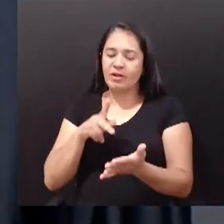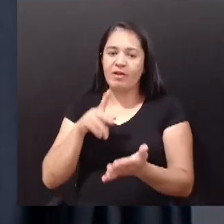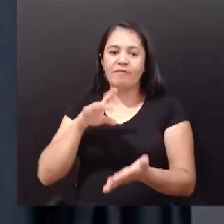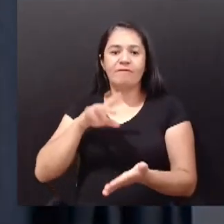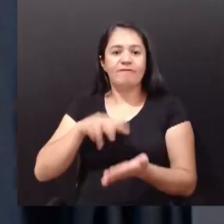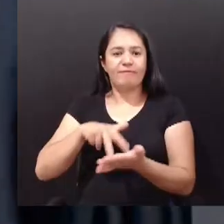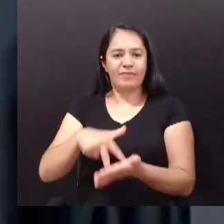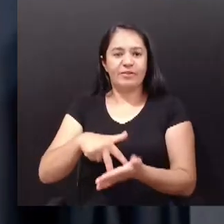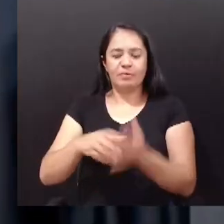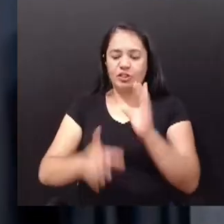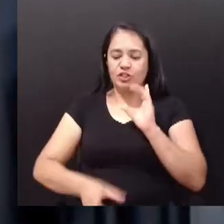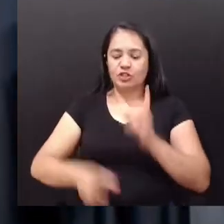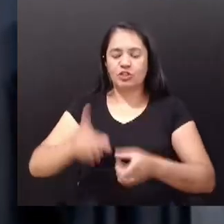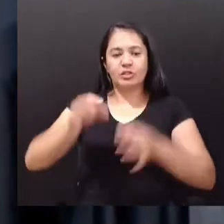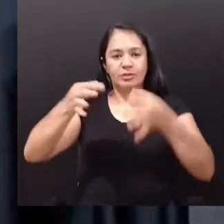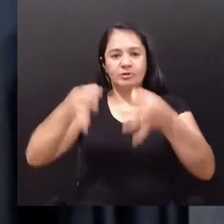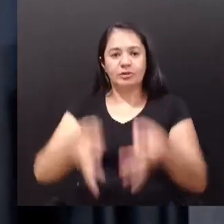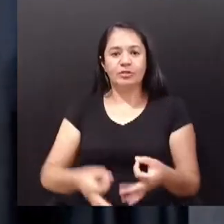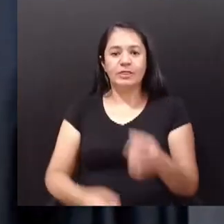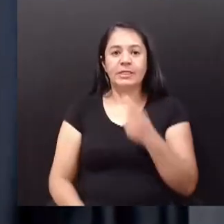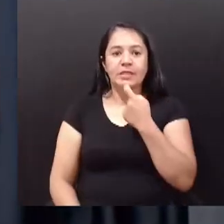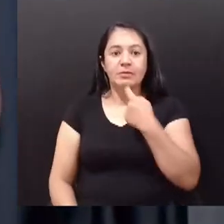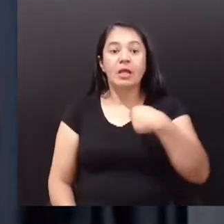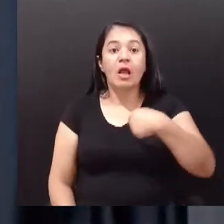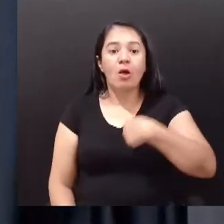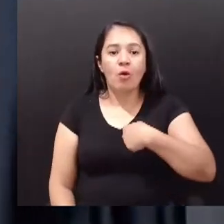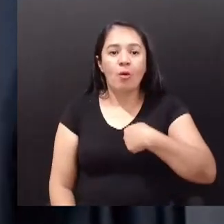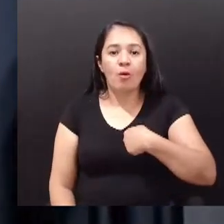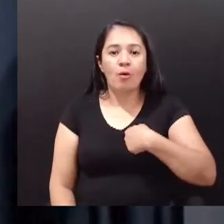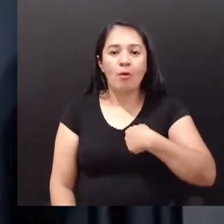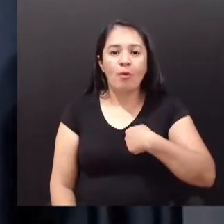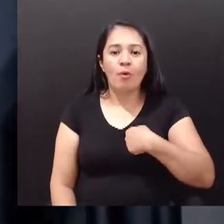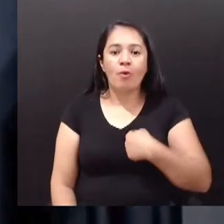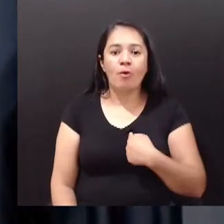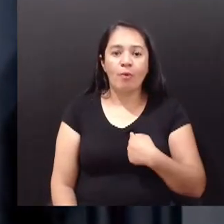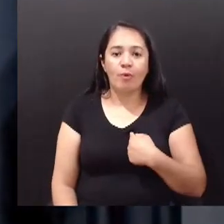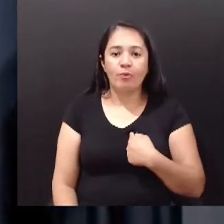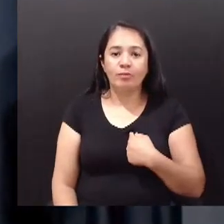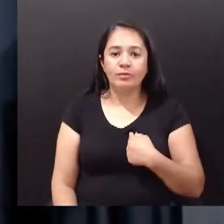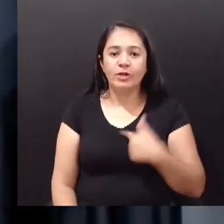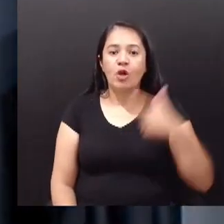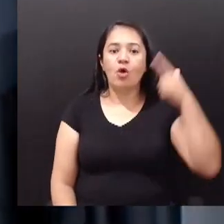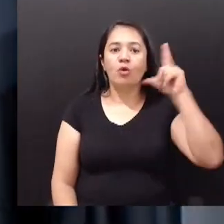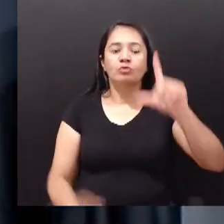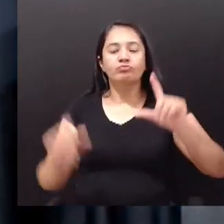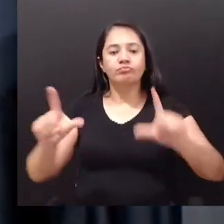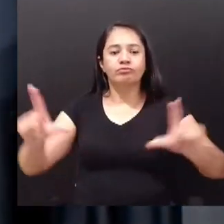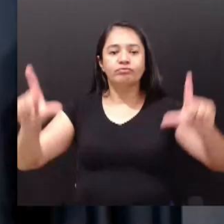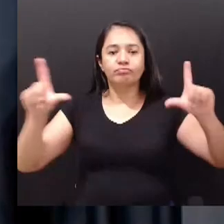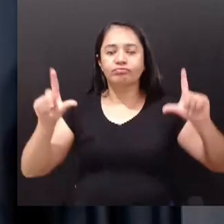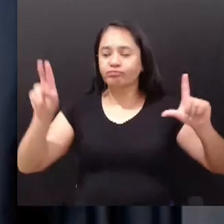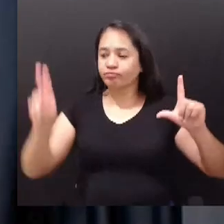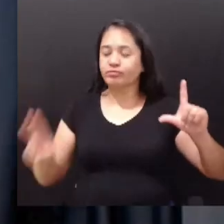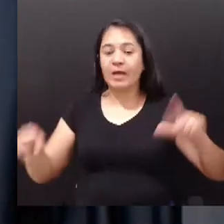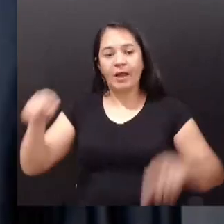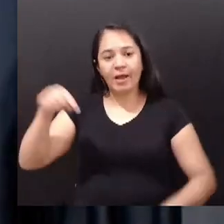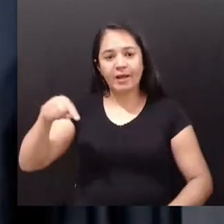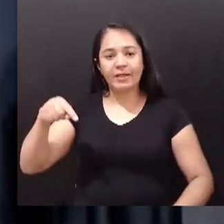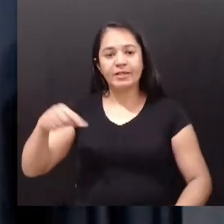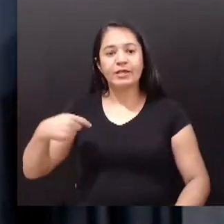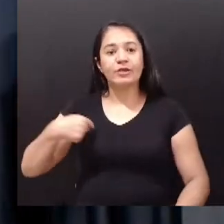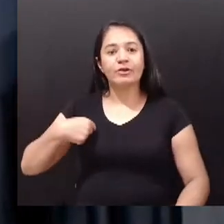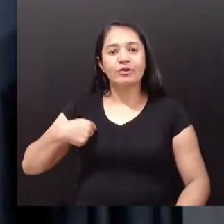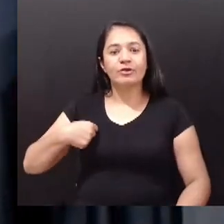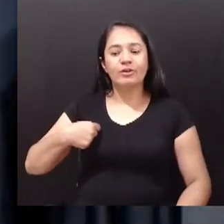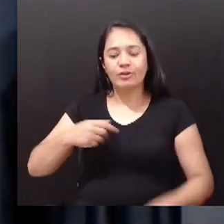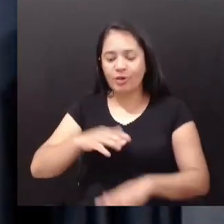em Campinas que eu, o primeiro de uma geração, também consigo um diploma universitário. É nessa cidade que o menino sonhando com os palcos,